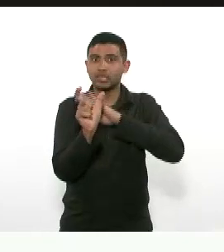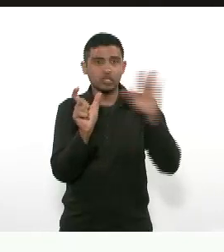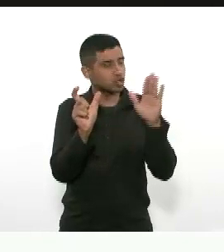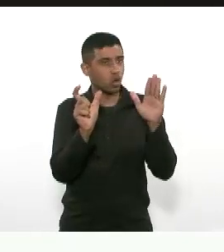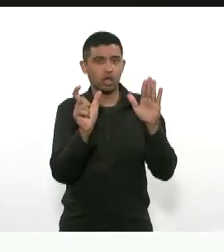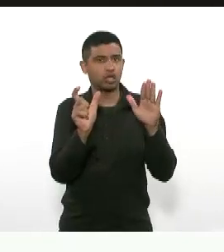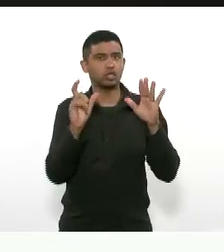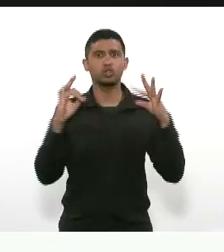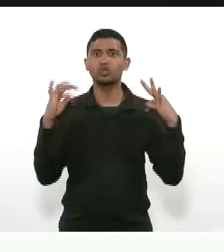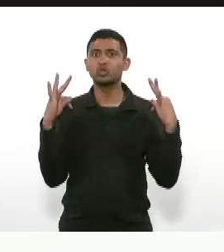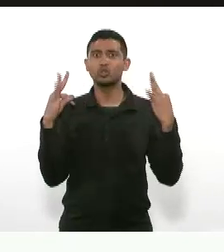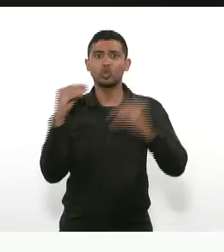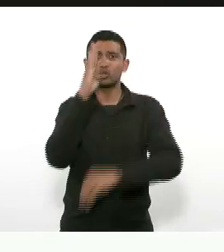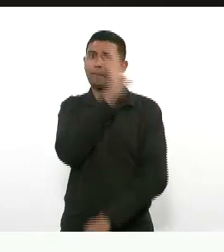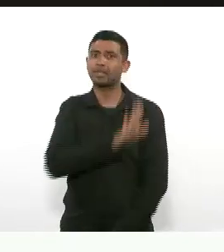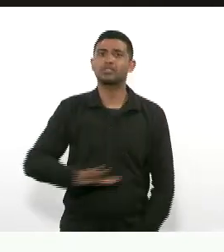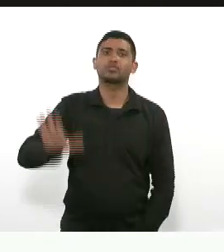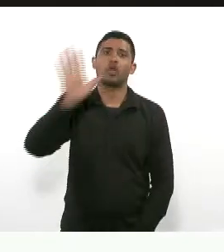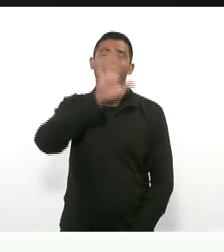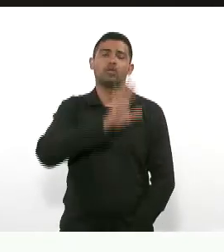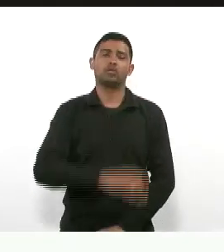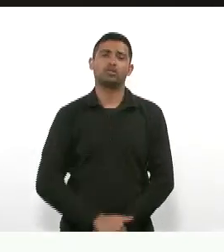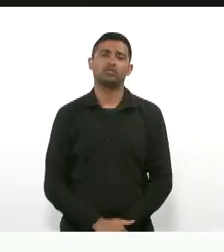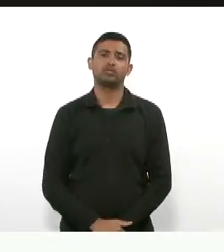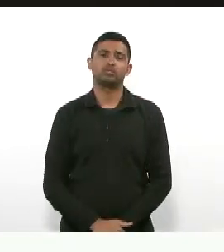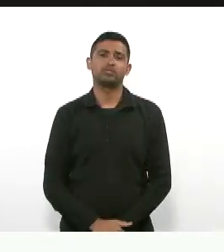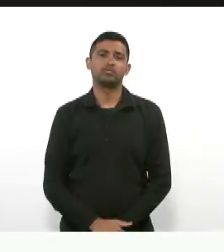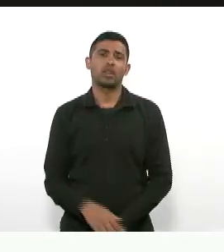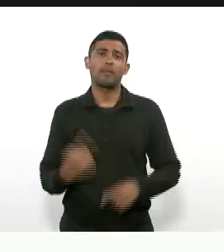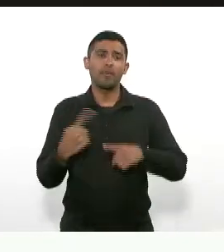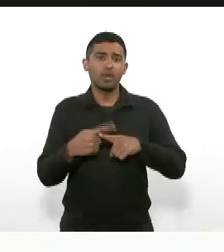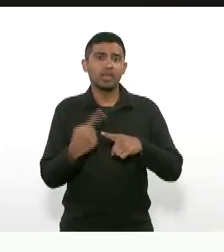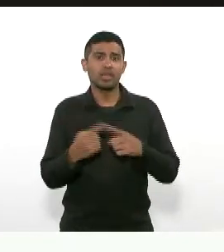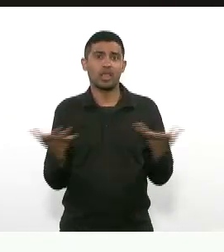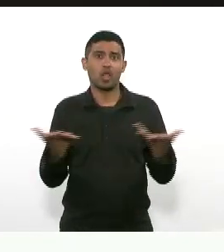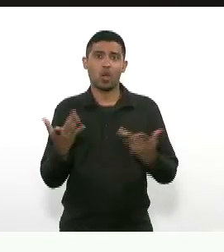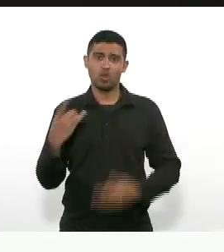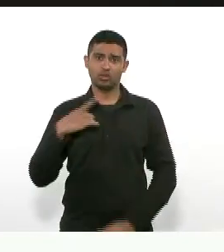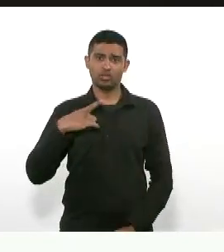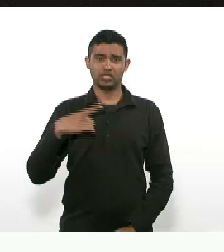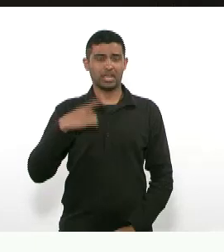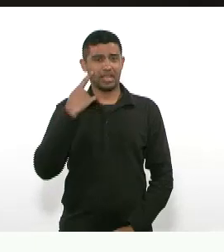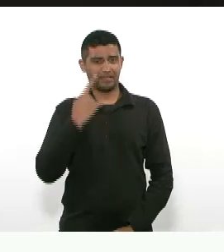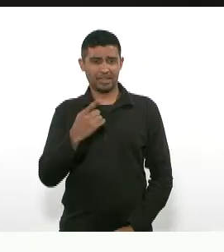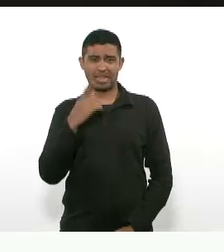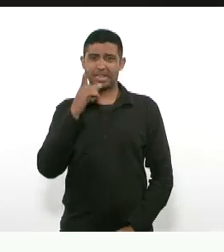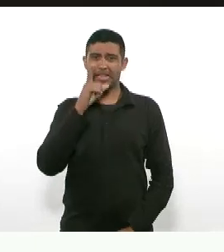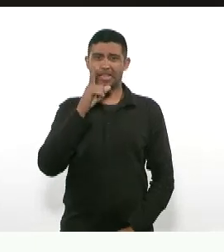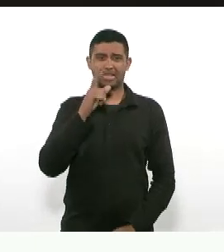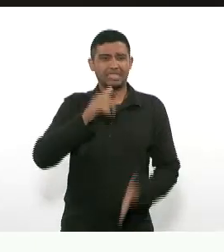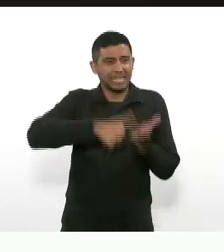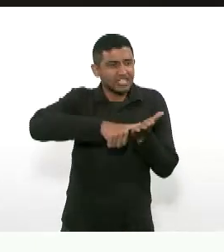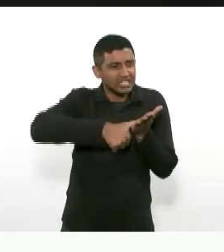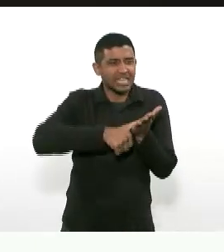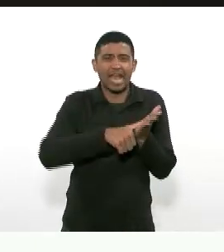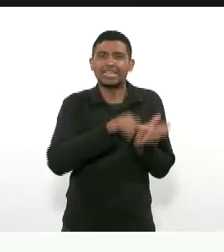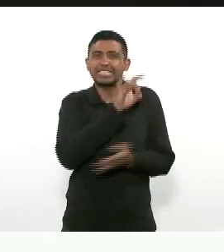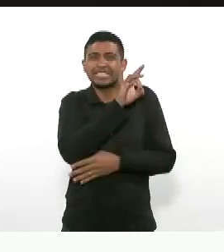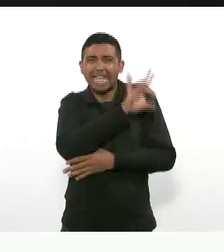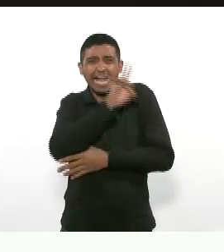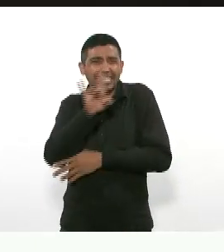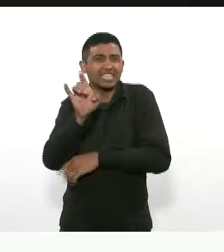funcionaria nacionalmente. Porque hoje nós temos as carteiras de identidade de cada